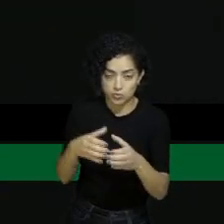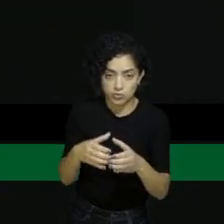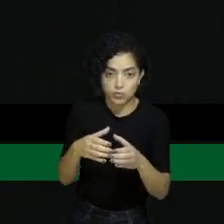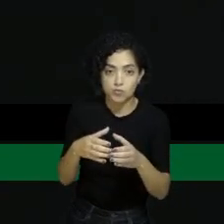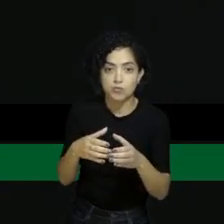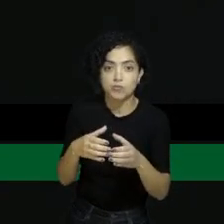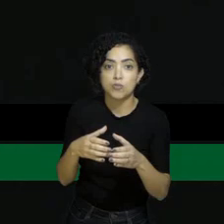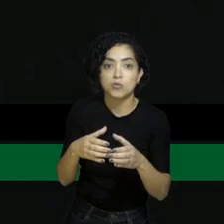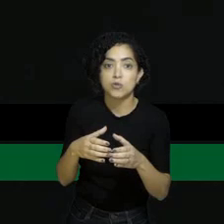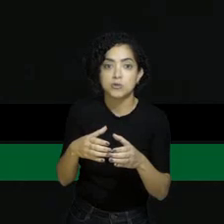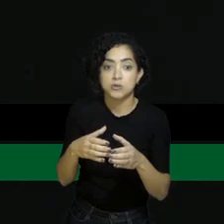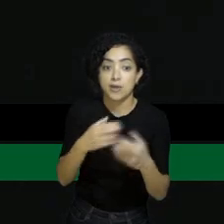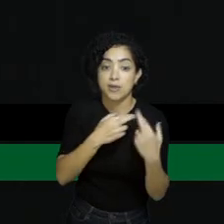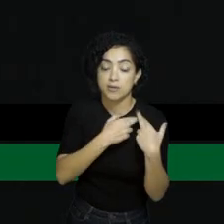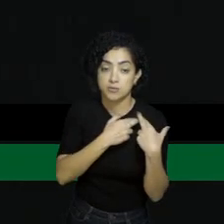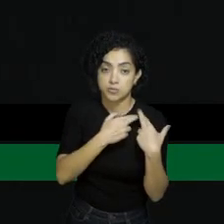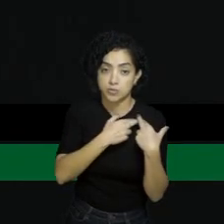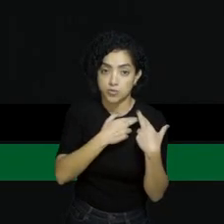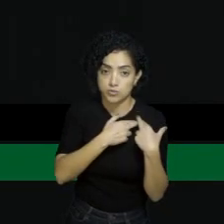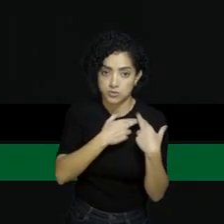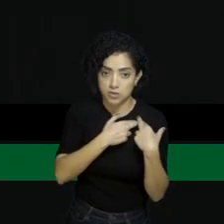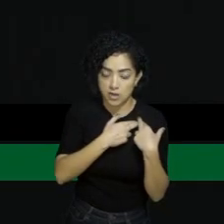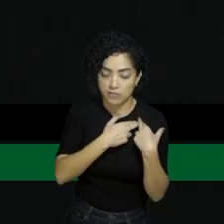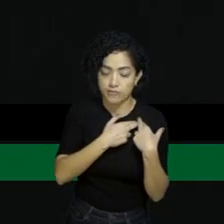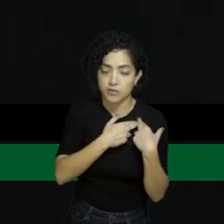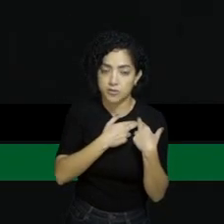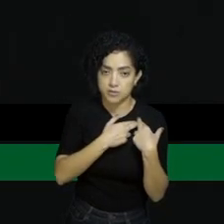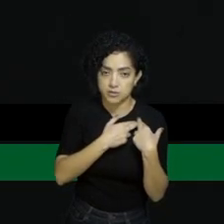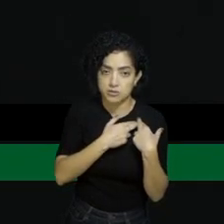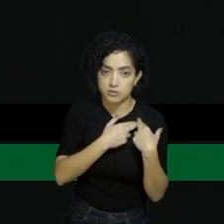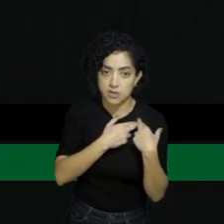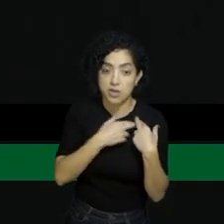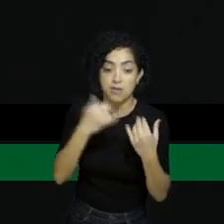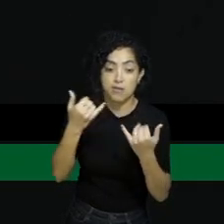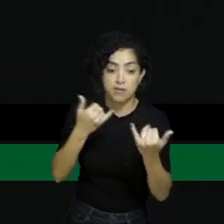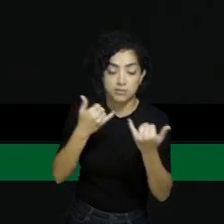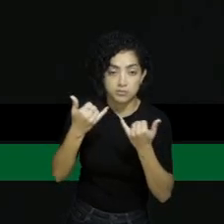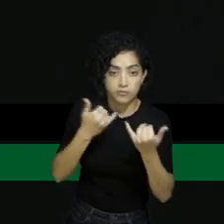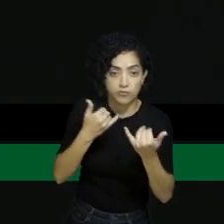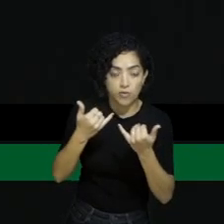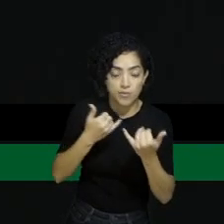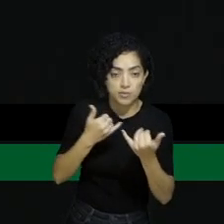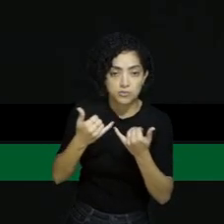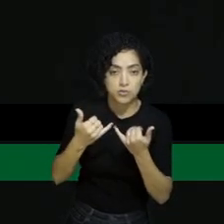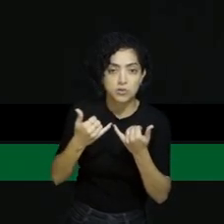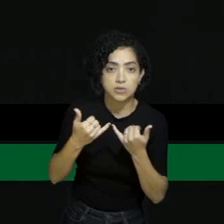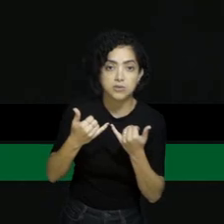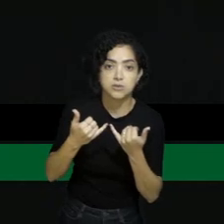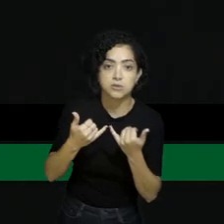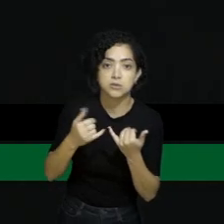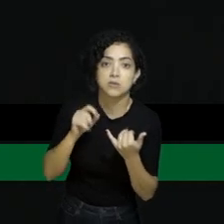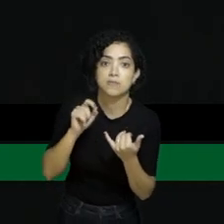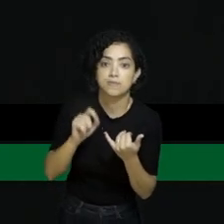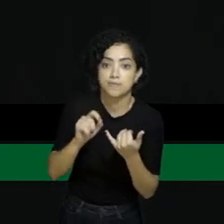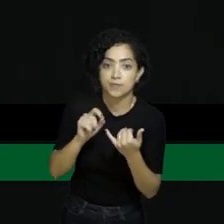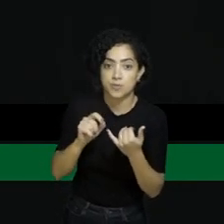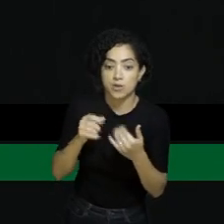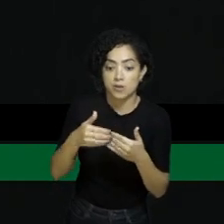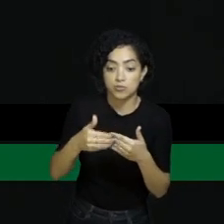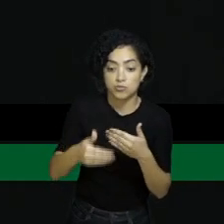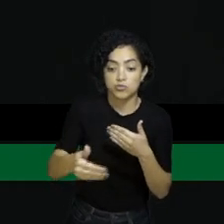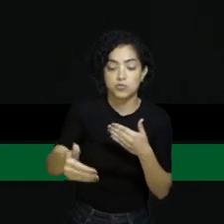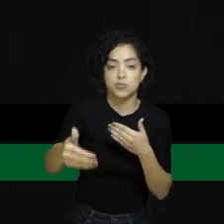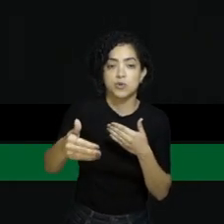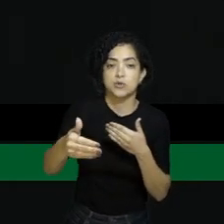legislação, responsáveis em processar essas informações, nos próximos dias,